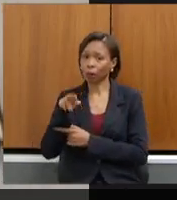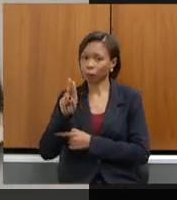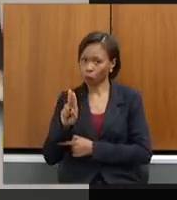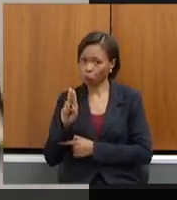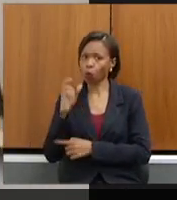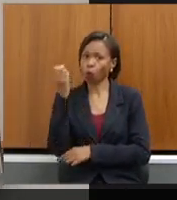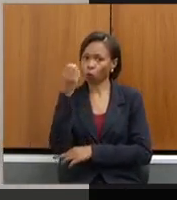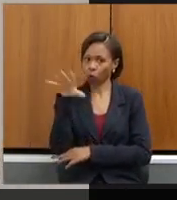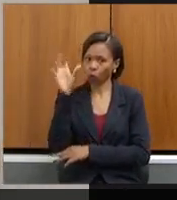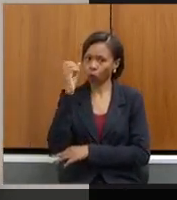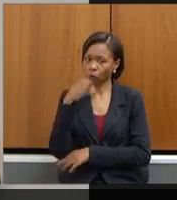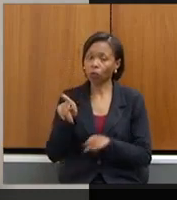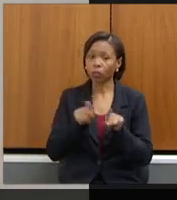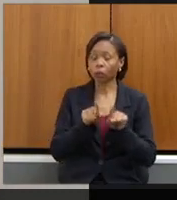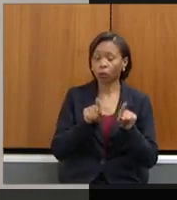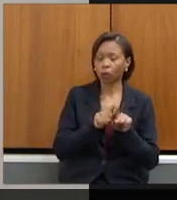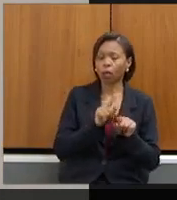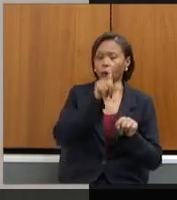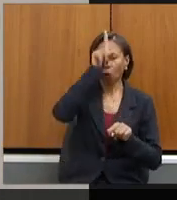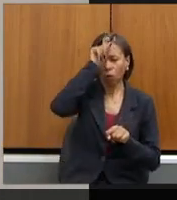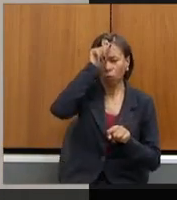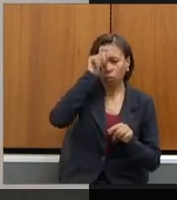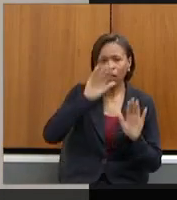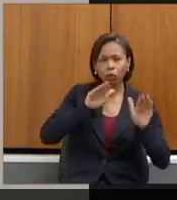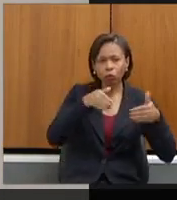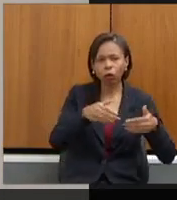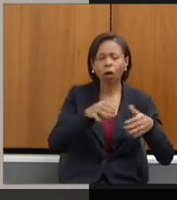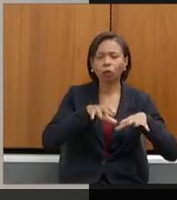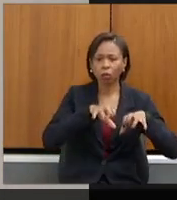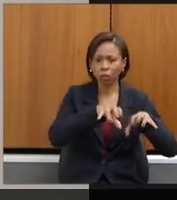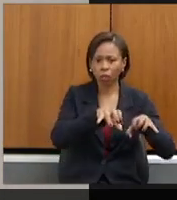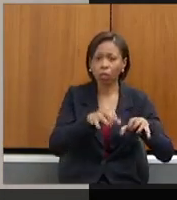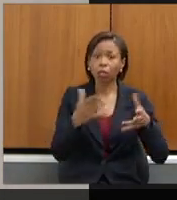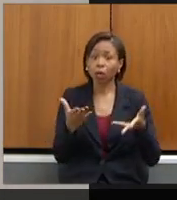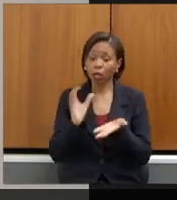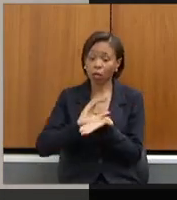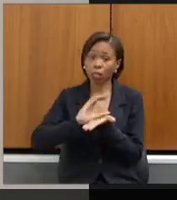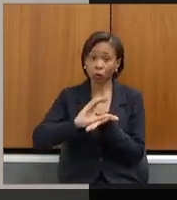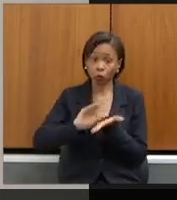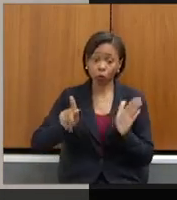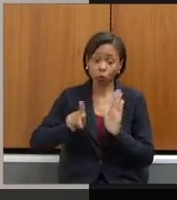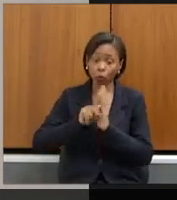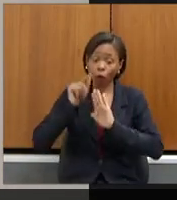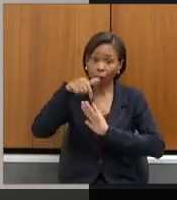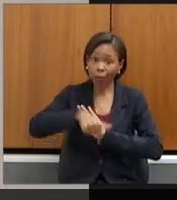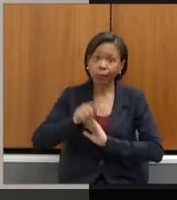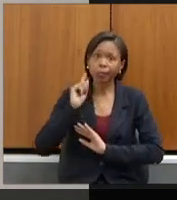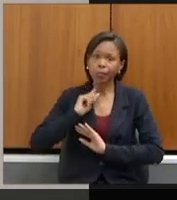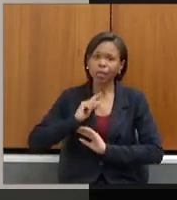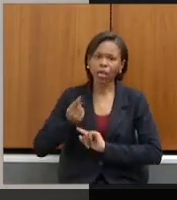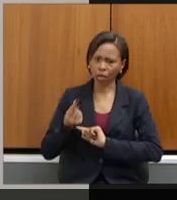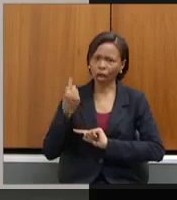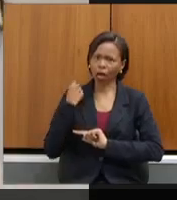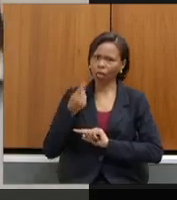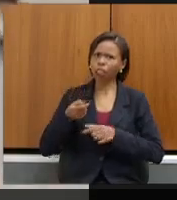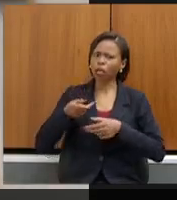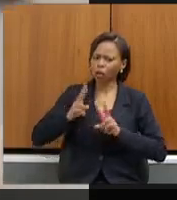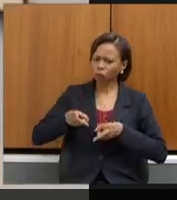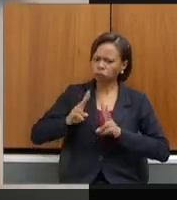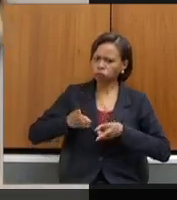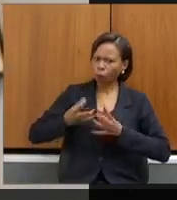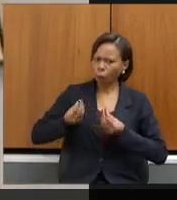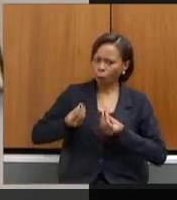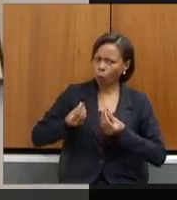hospitais oncológicos esse recurso tentar chegar a ver ele para Minas Gerais é um recurso que ficou aqui muito tempo que a